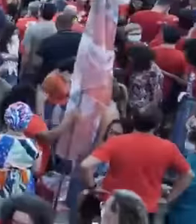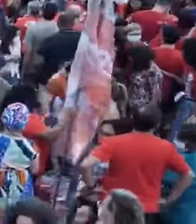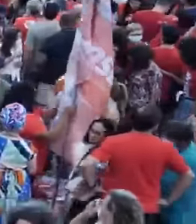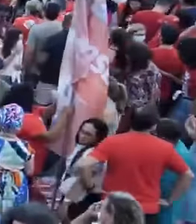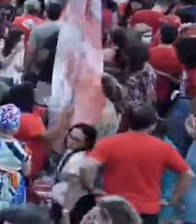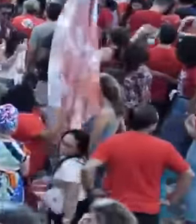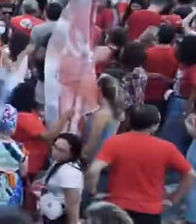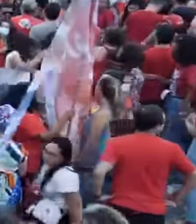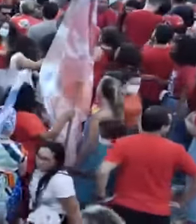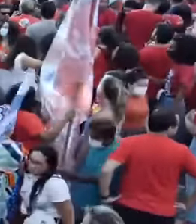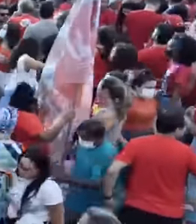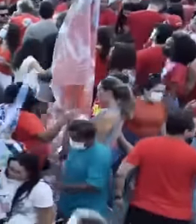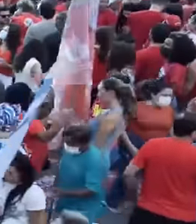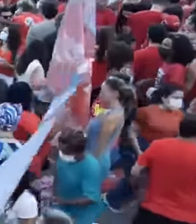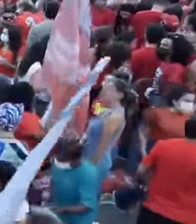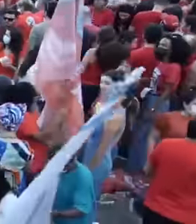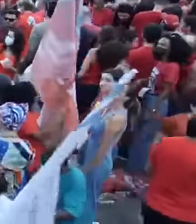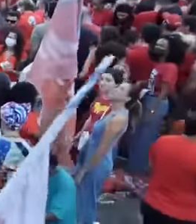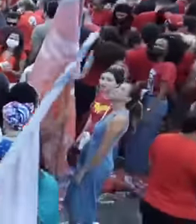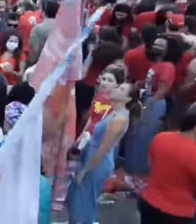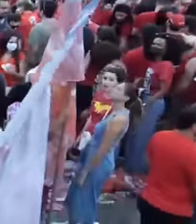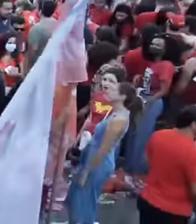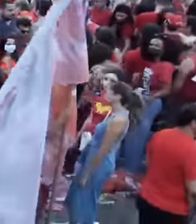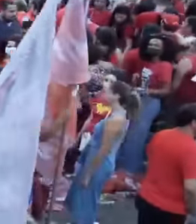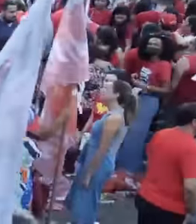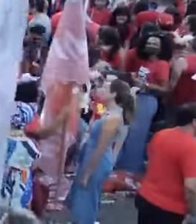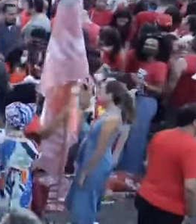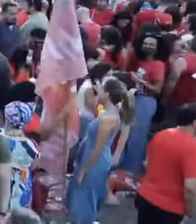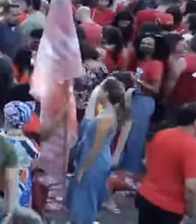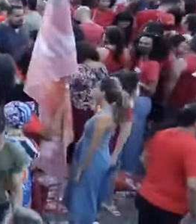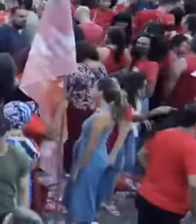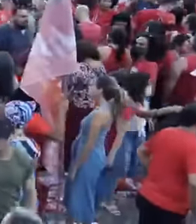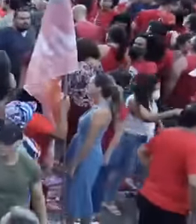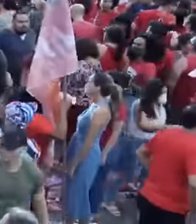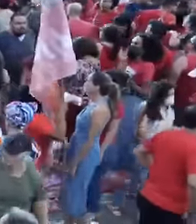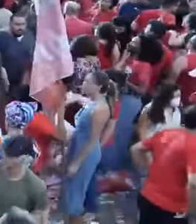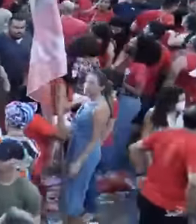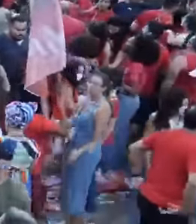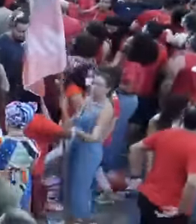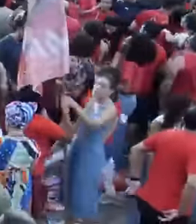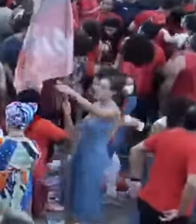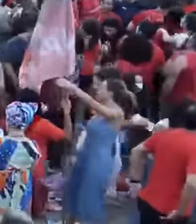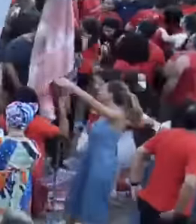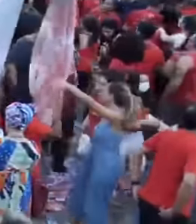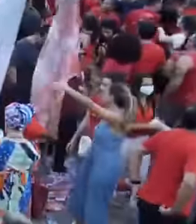Abandonado, feito.